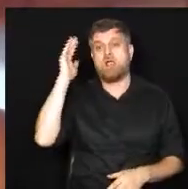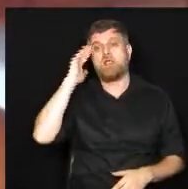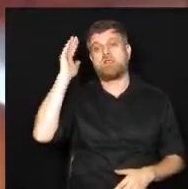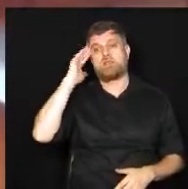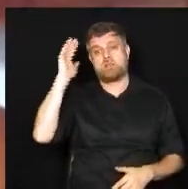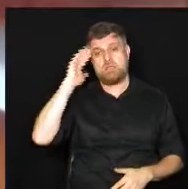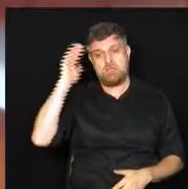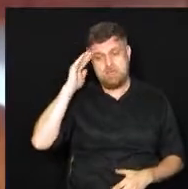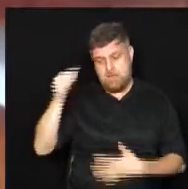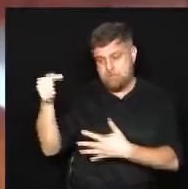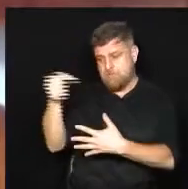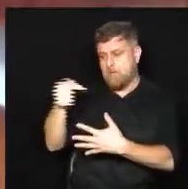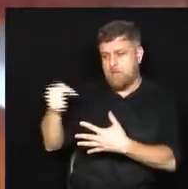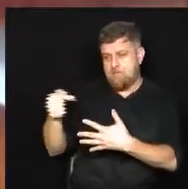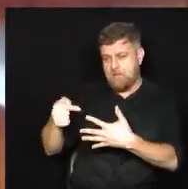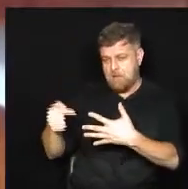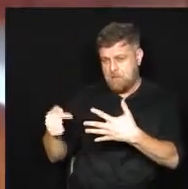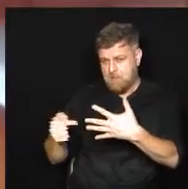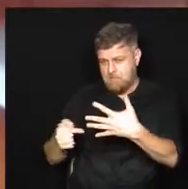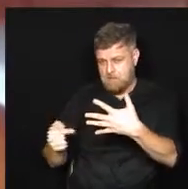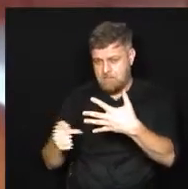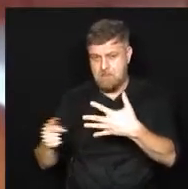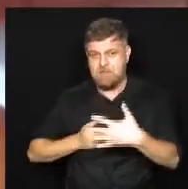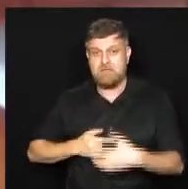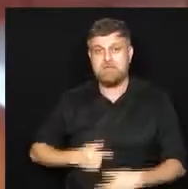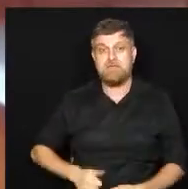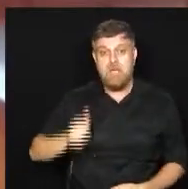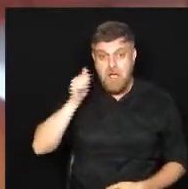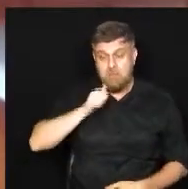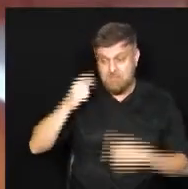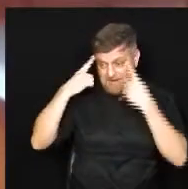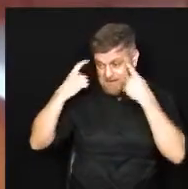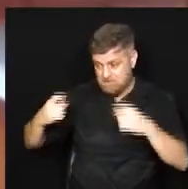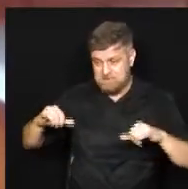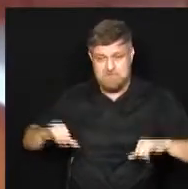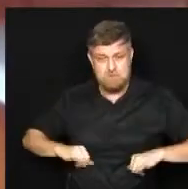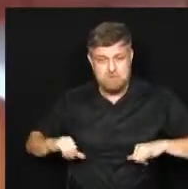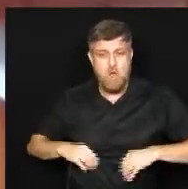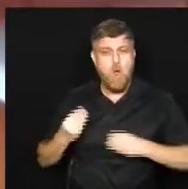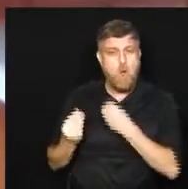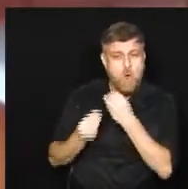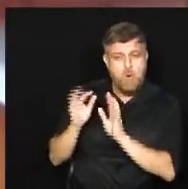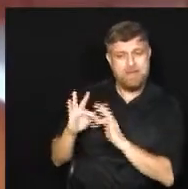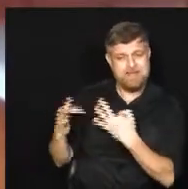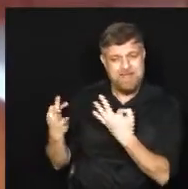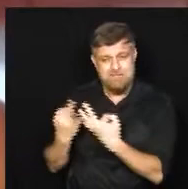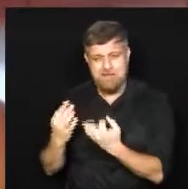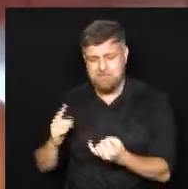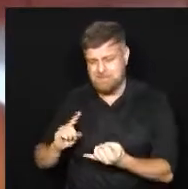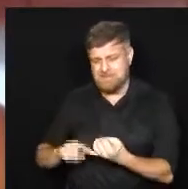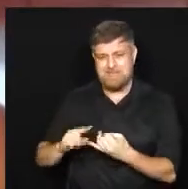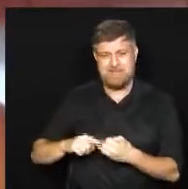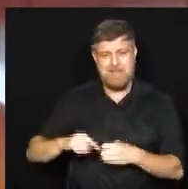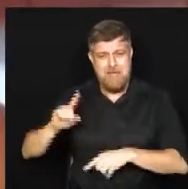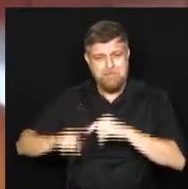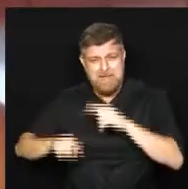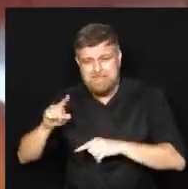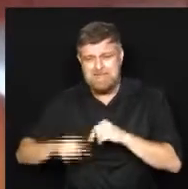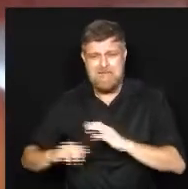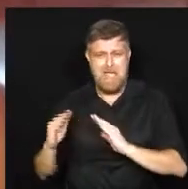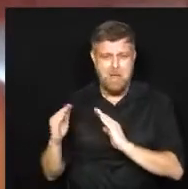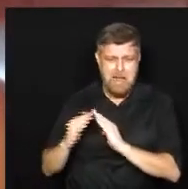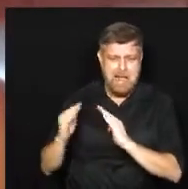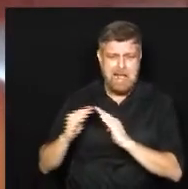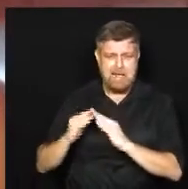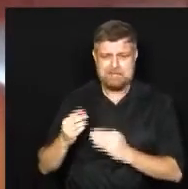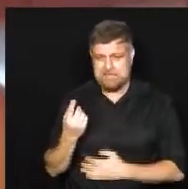as nuances que existem nos casos de violência doméstica, como se envolve família, bens, imóveis, enfim,